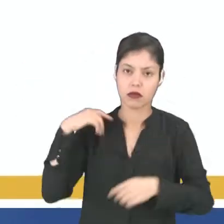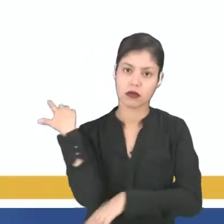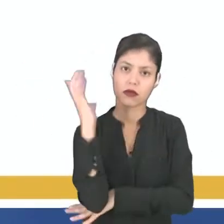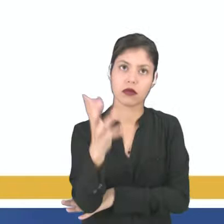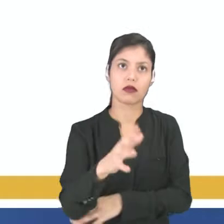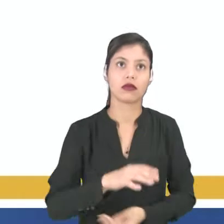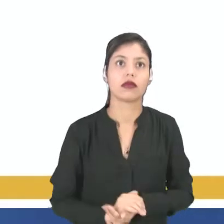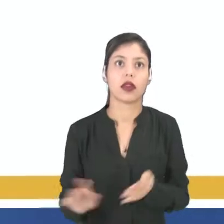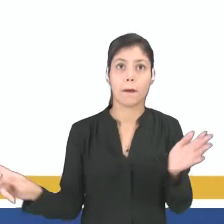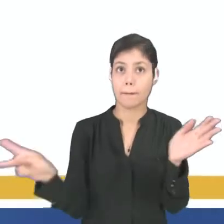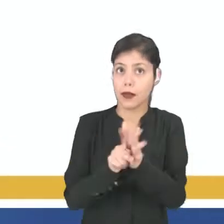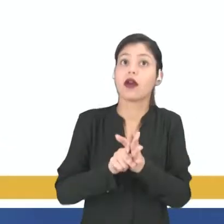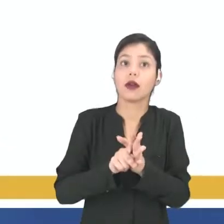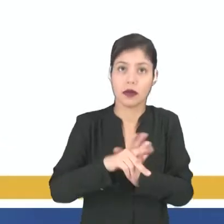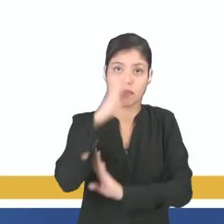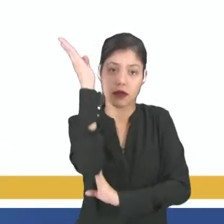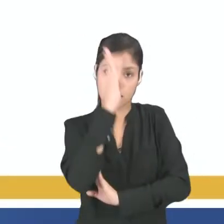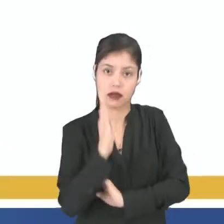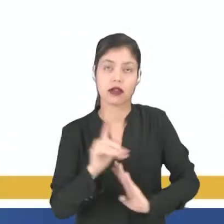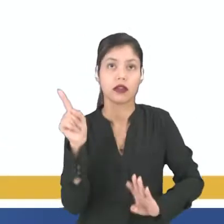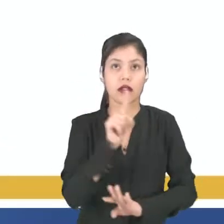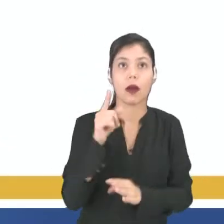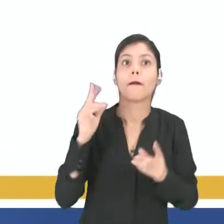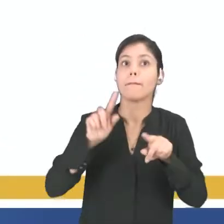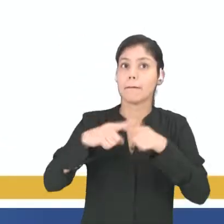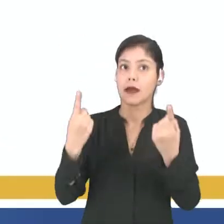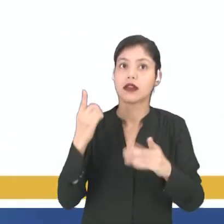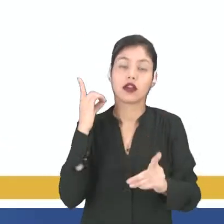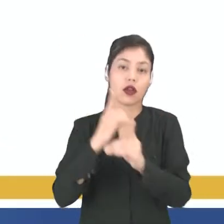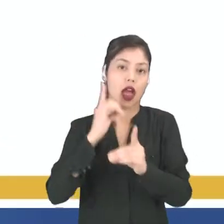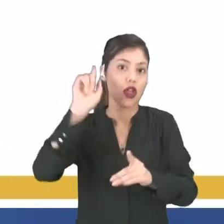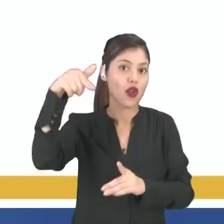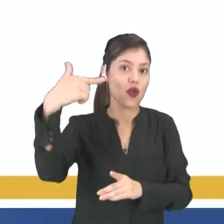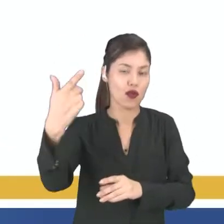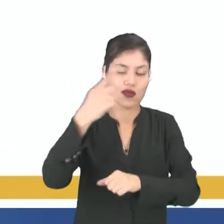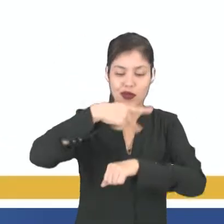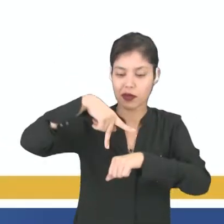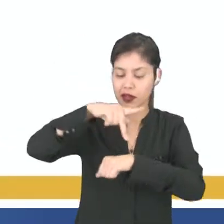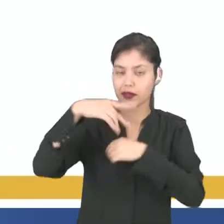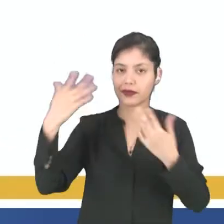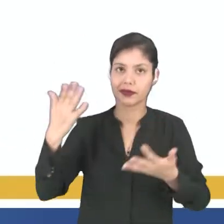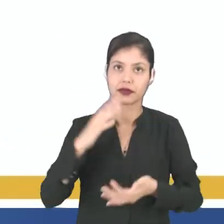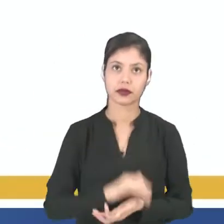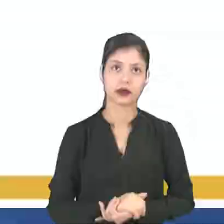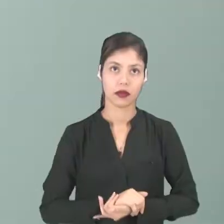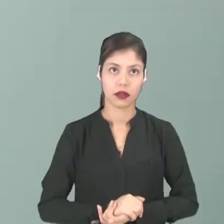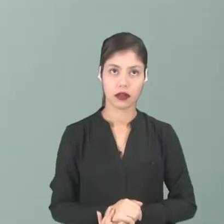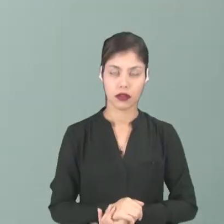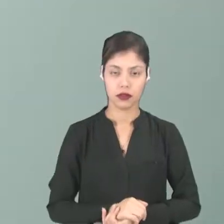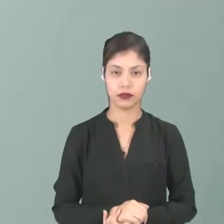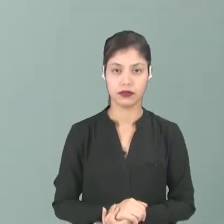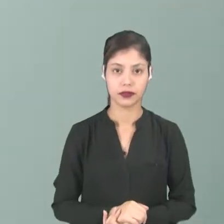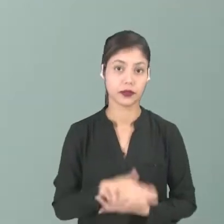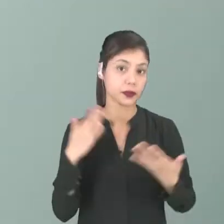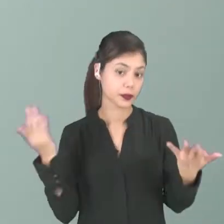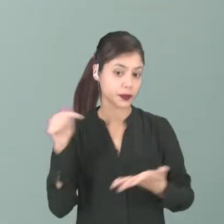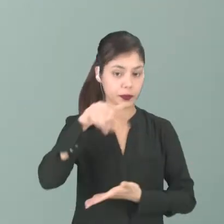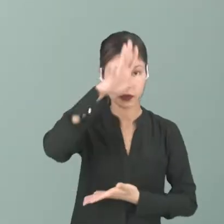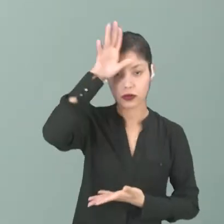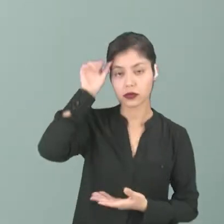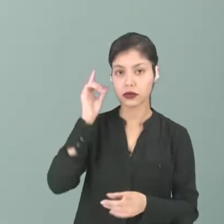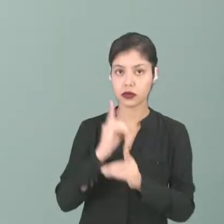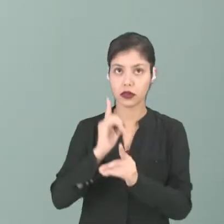é exclusivamente brasileira, sendo, portanto, encontrada em outros países. E aí essa questão da